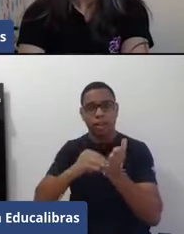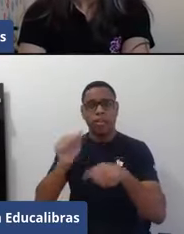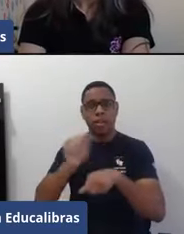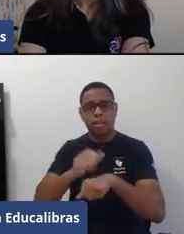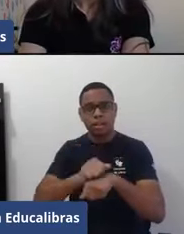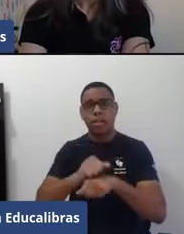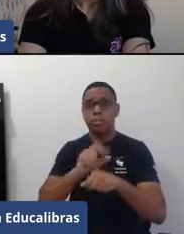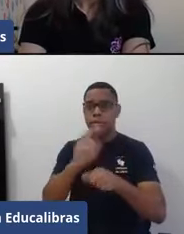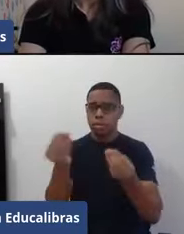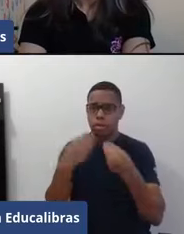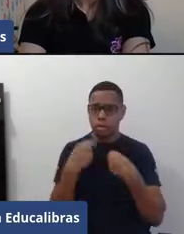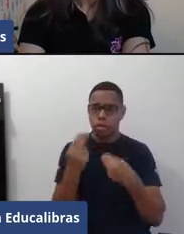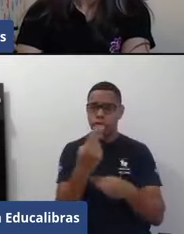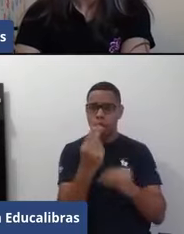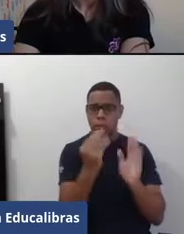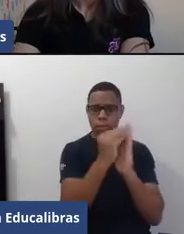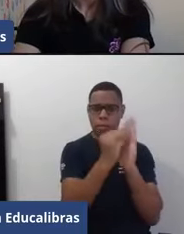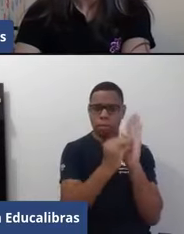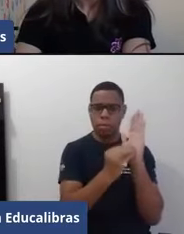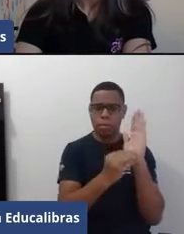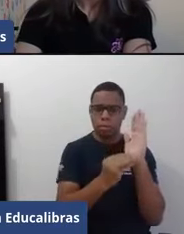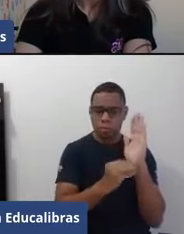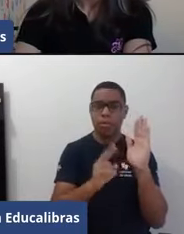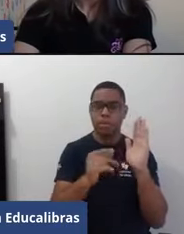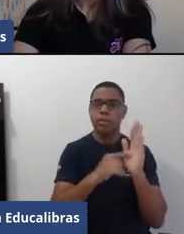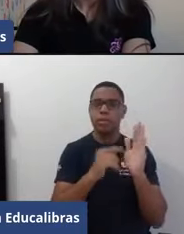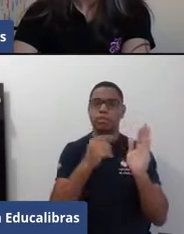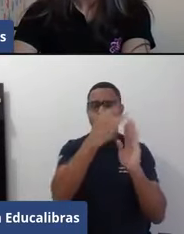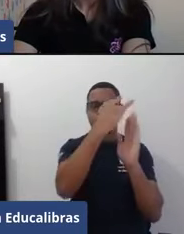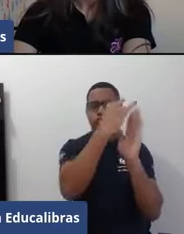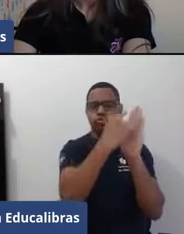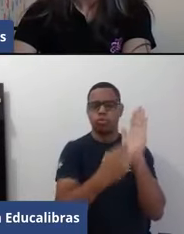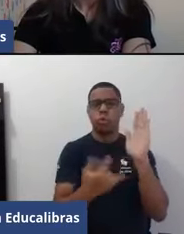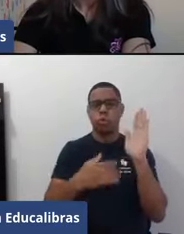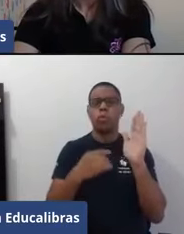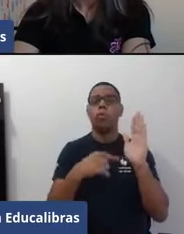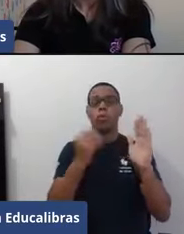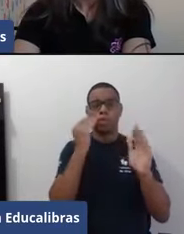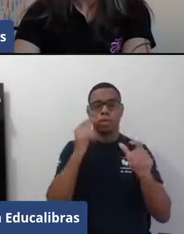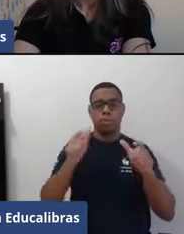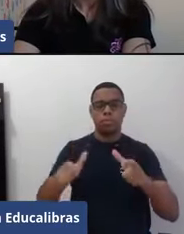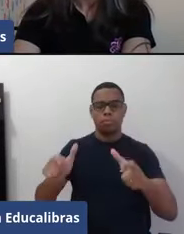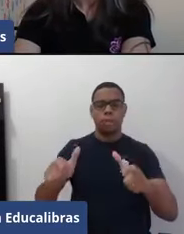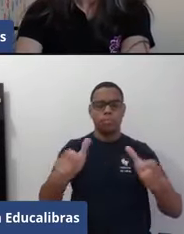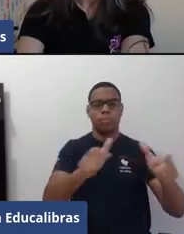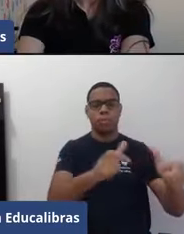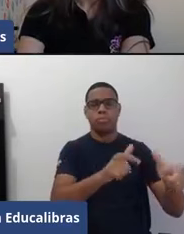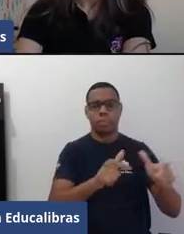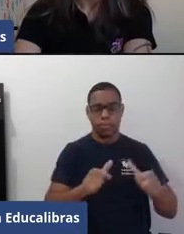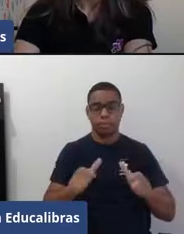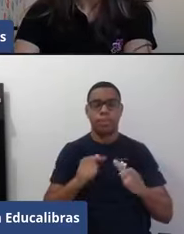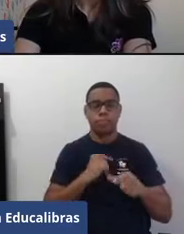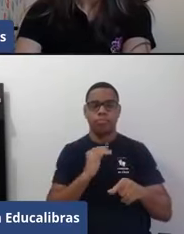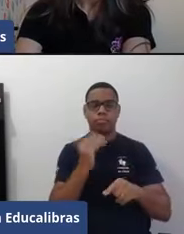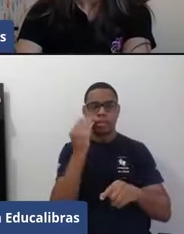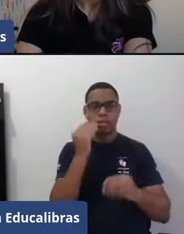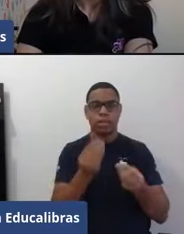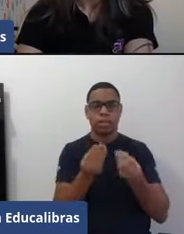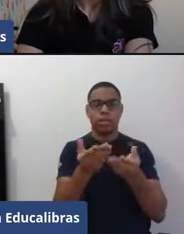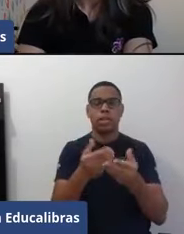do corona. Por favor, a gente está fazendo um grande cadastro. Nós estamos georreferenciando essas famílias para entrega